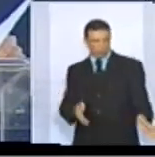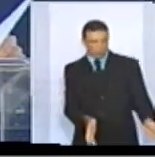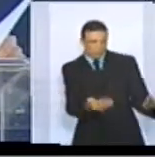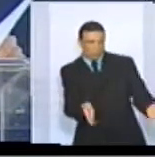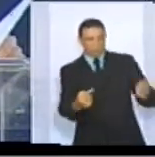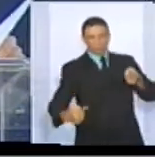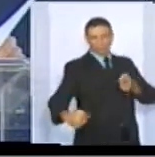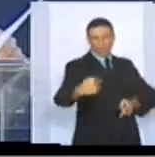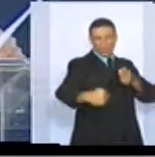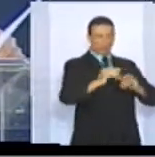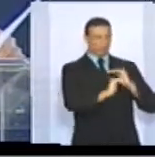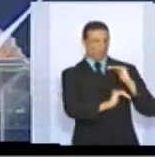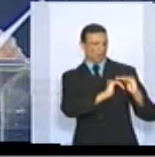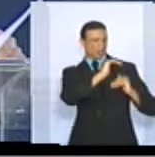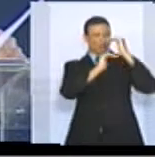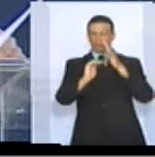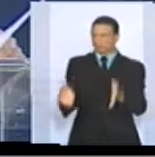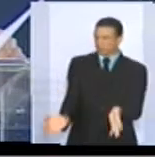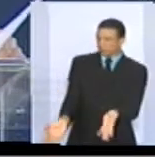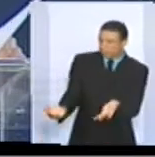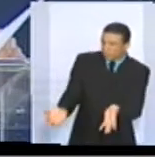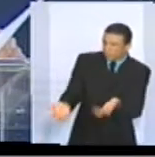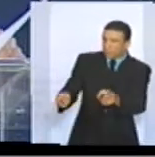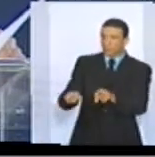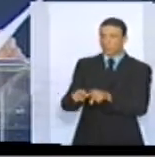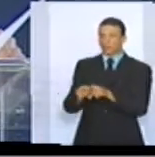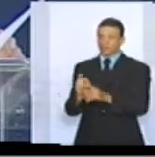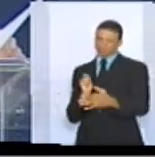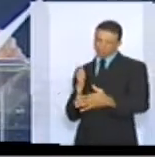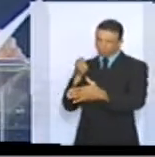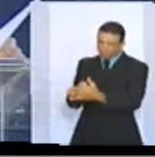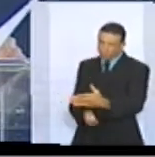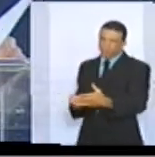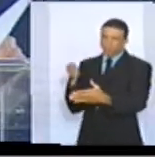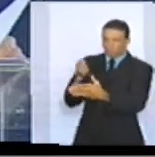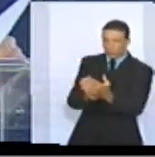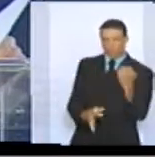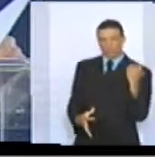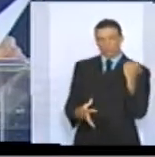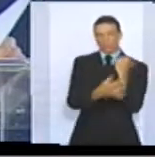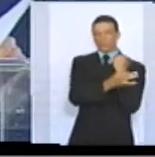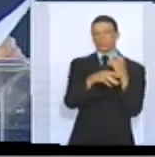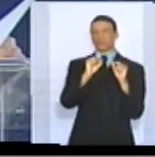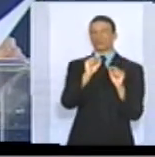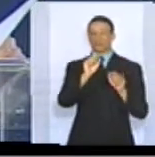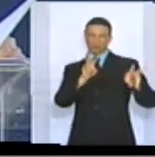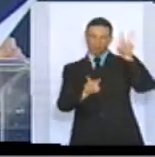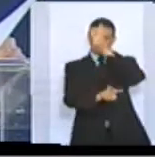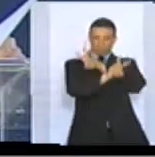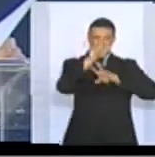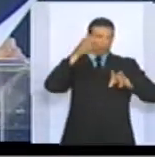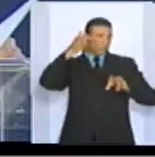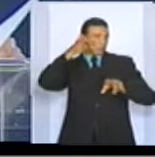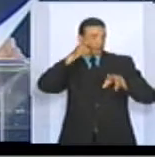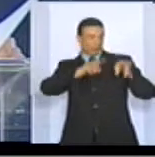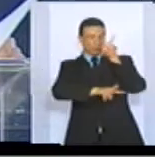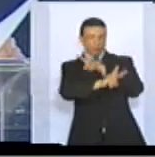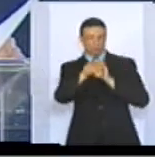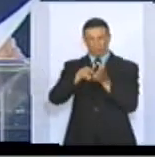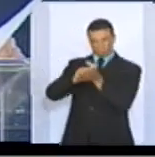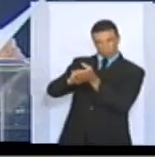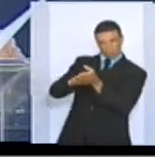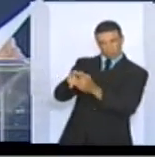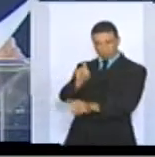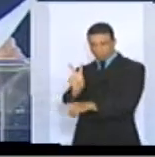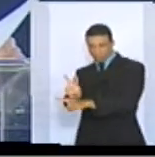e o crescimento desse mercado. Atuamos no sentido de garantir a proteção das obras audiovisuais brasileiras, seja fiscalizando a